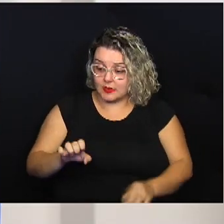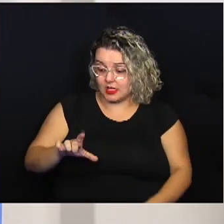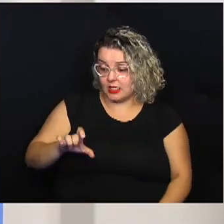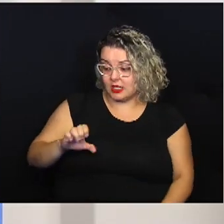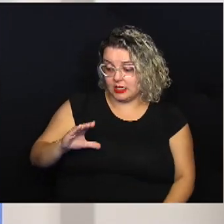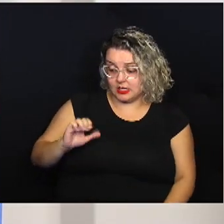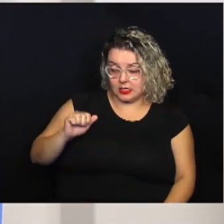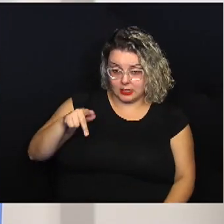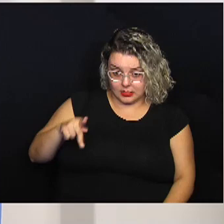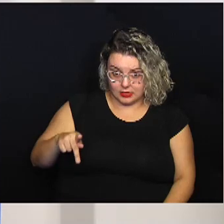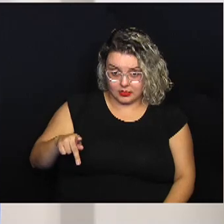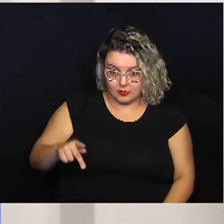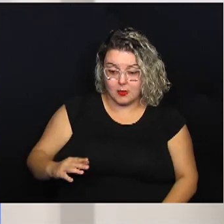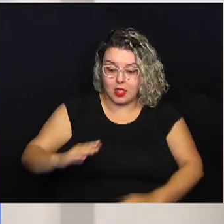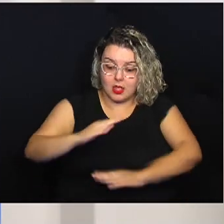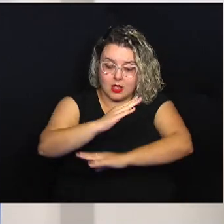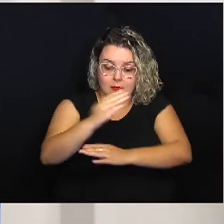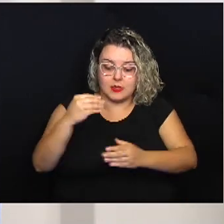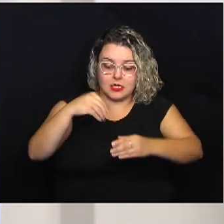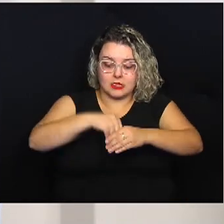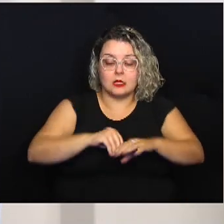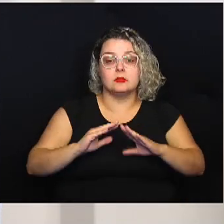chama Câmara nas Escolas,